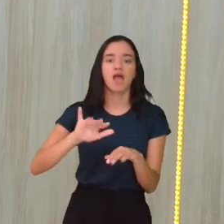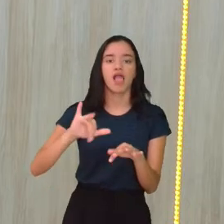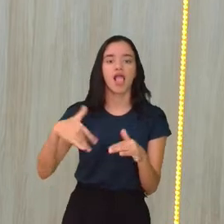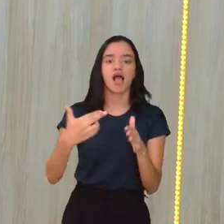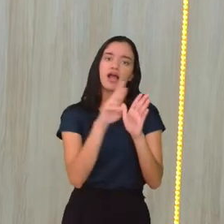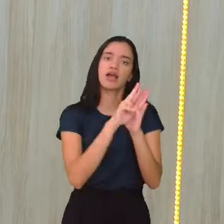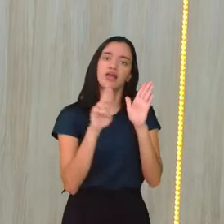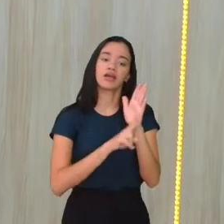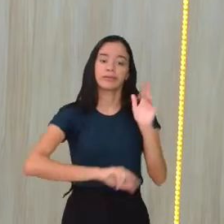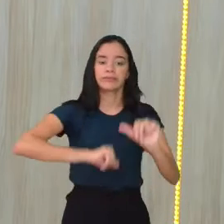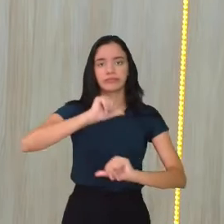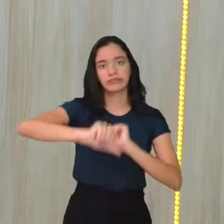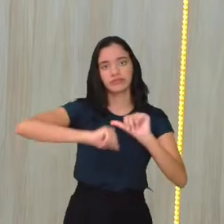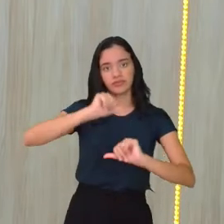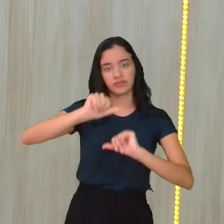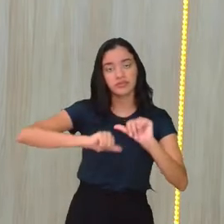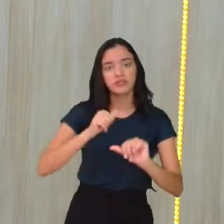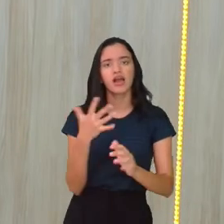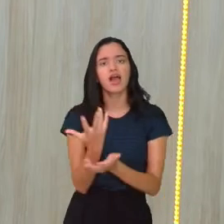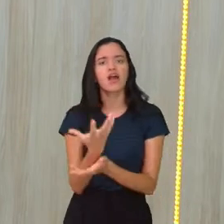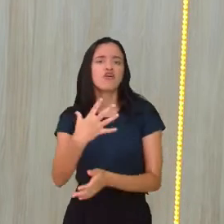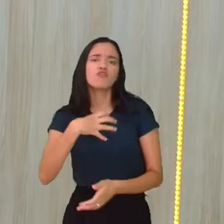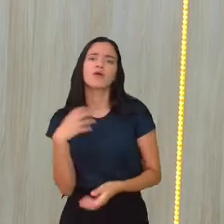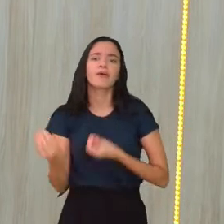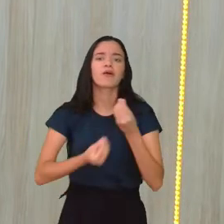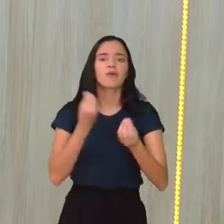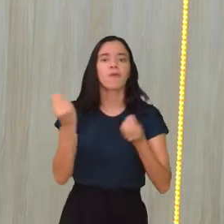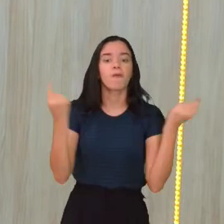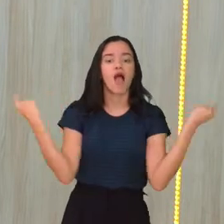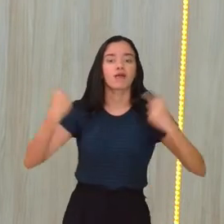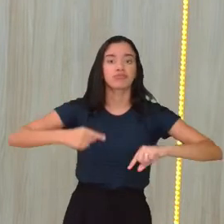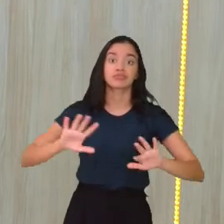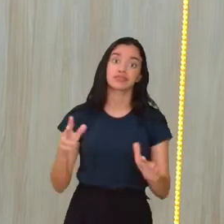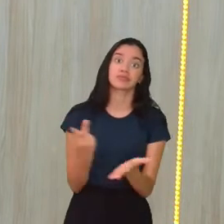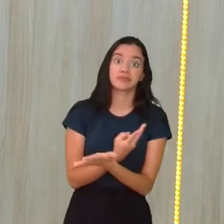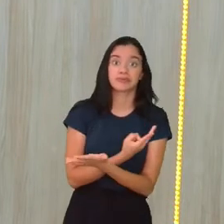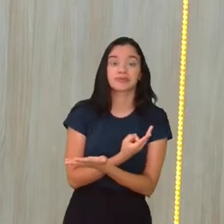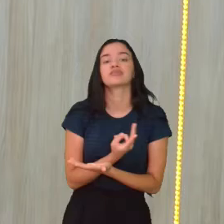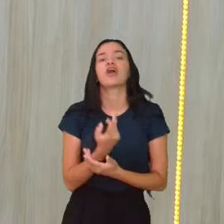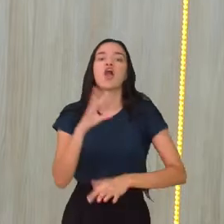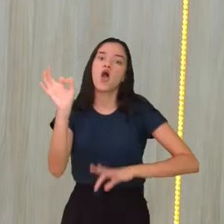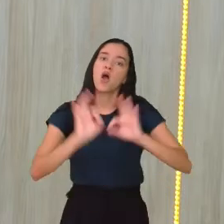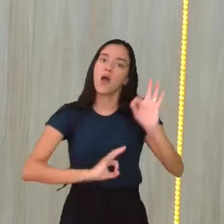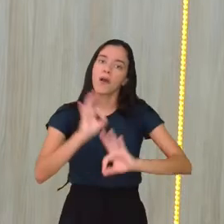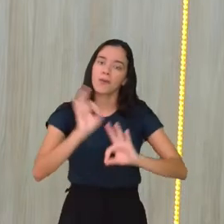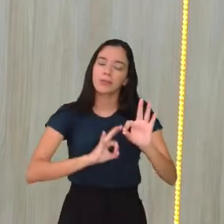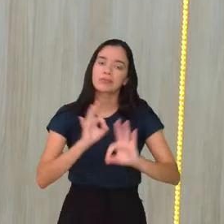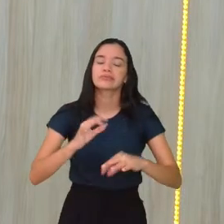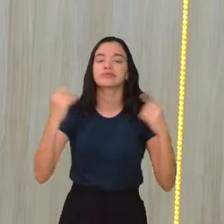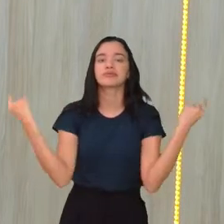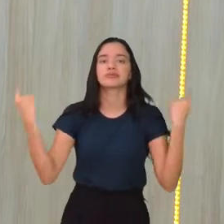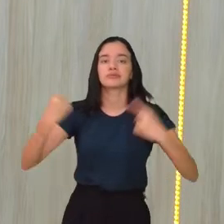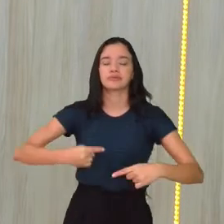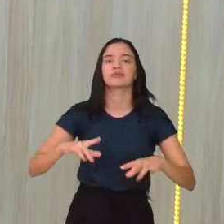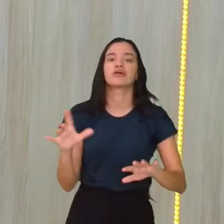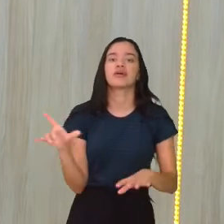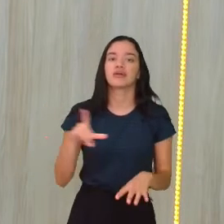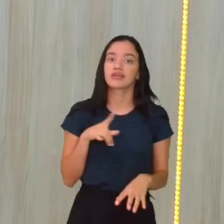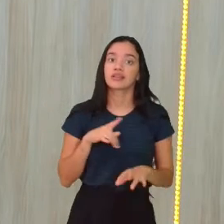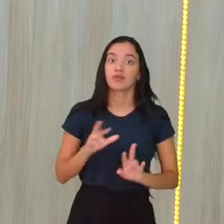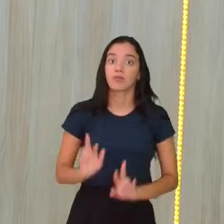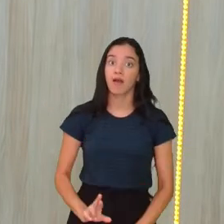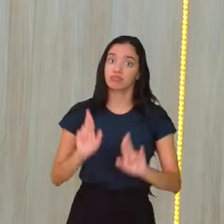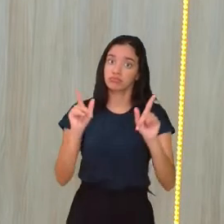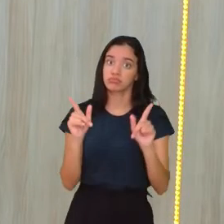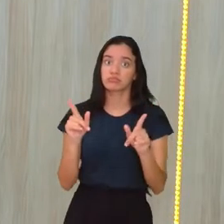que é modificada, é a forma com que a competição acontece, né? É a organização da competição que tem uma